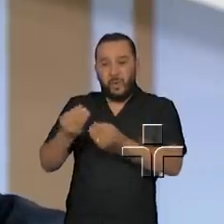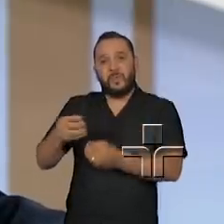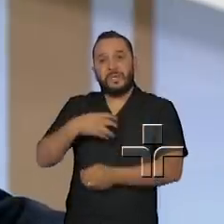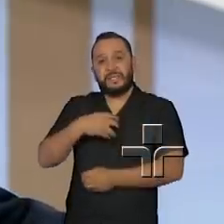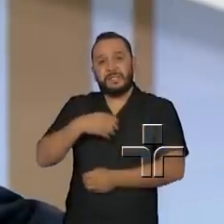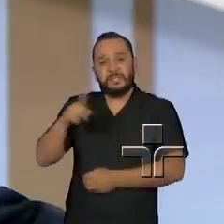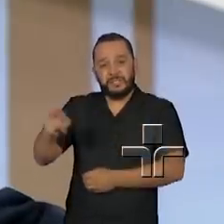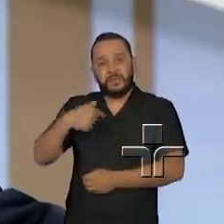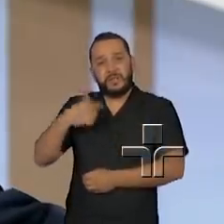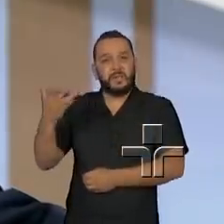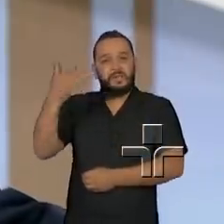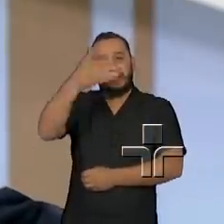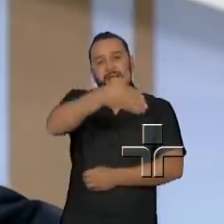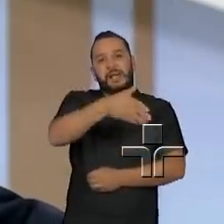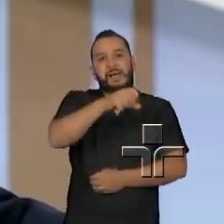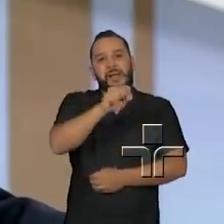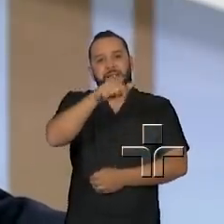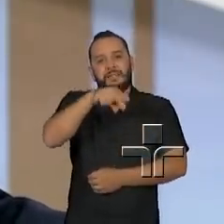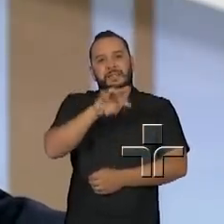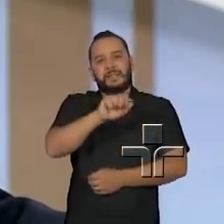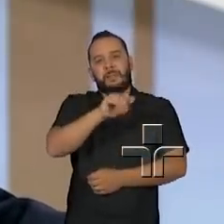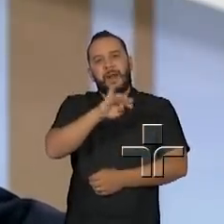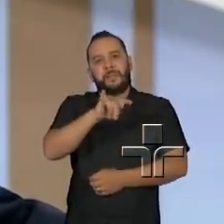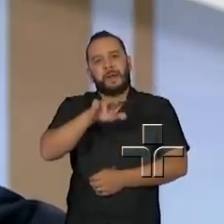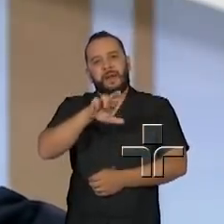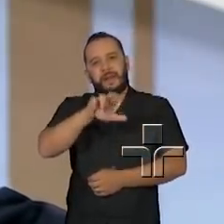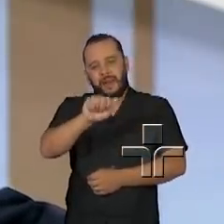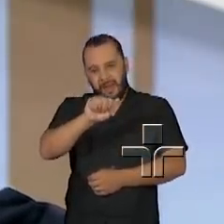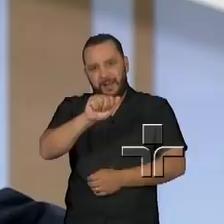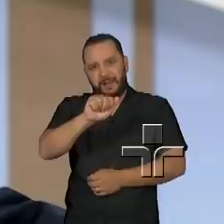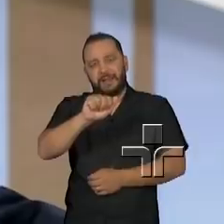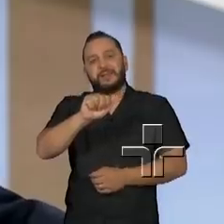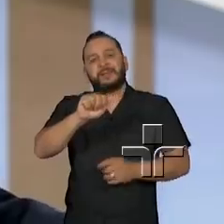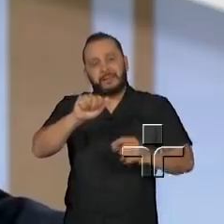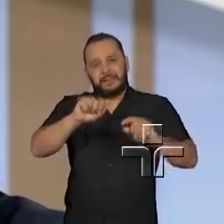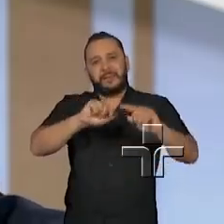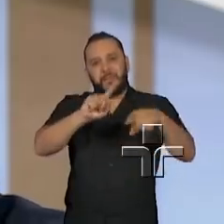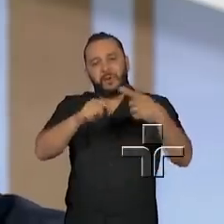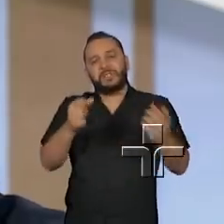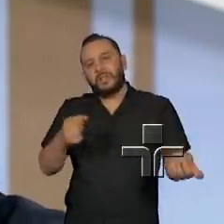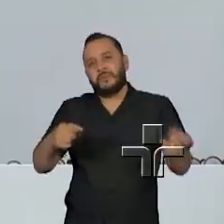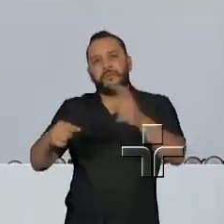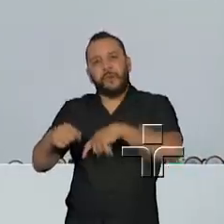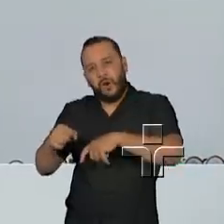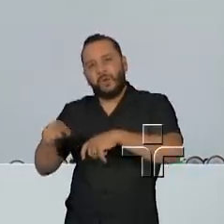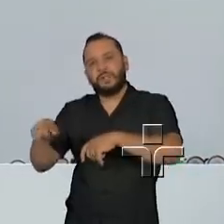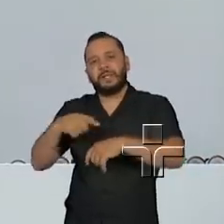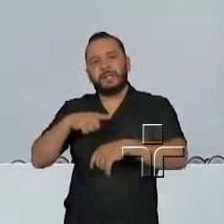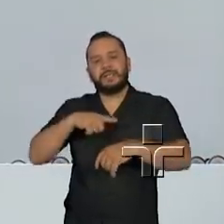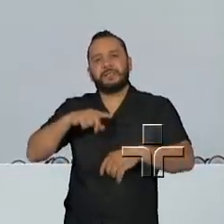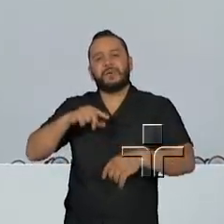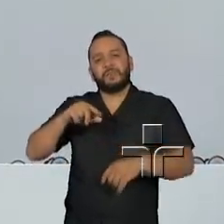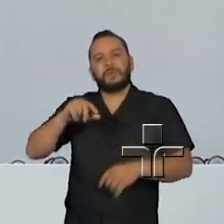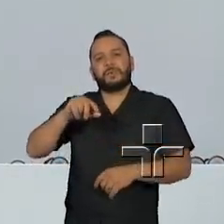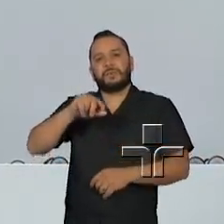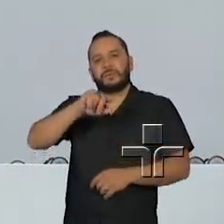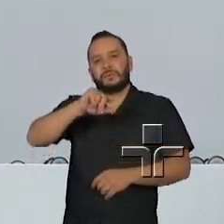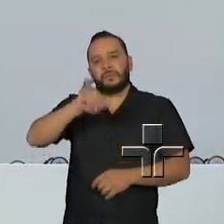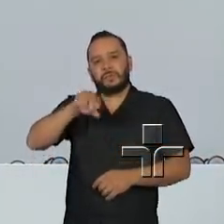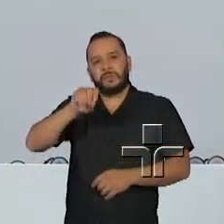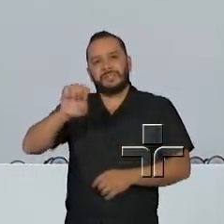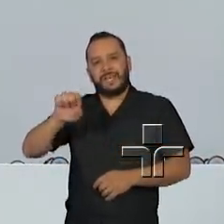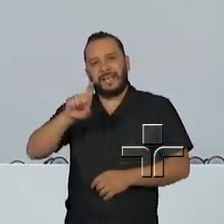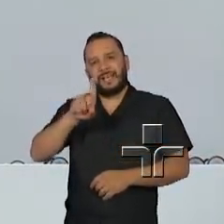indo para Santa Bárbara do Oeste, não falando que era ele, depois vem a anistia, ele volta a ser o Zé Dirceu, como é que era isso, coisa do tipo. E aí eu fiz o desenho da